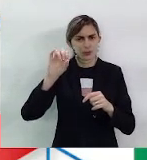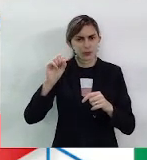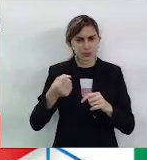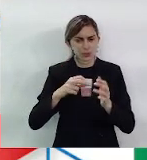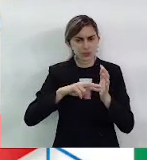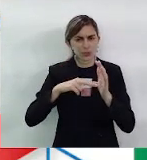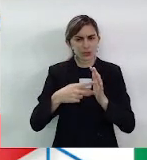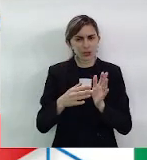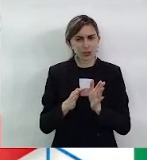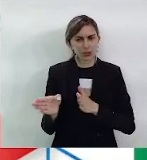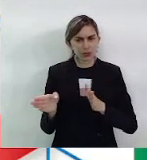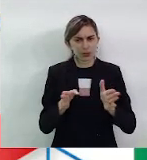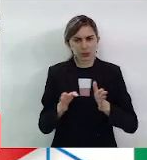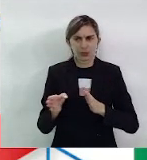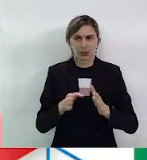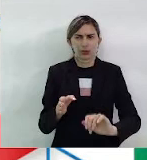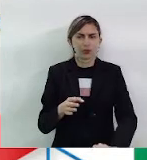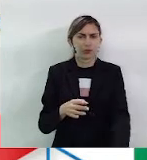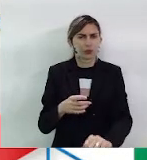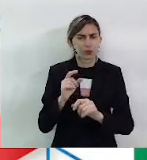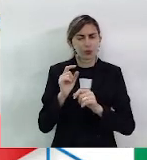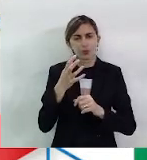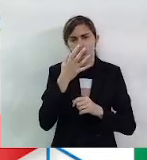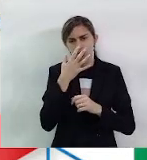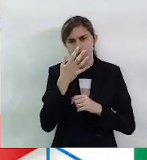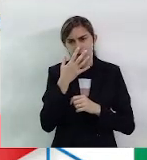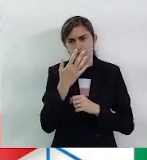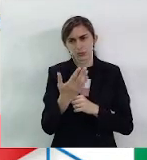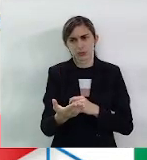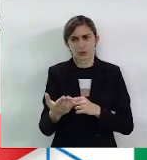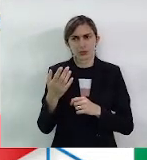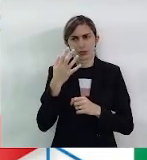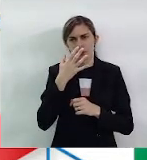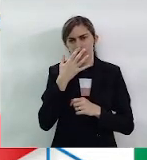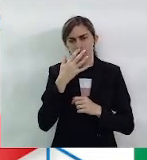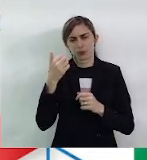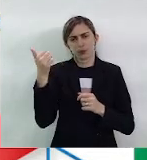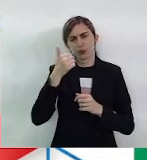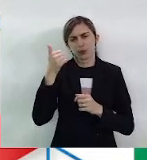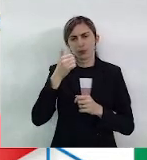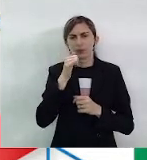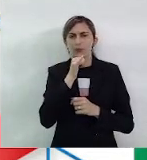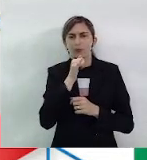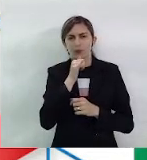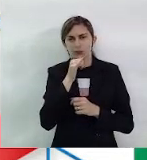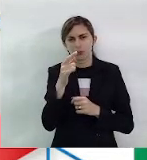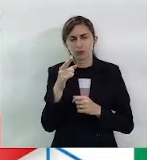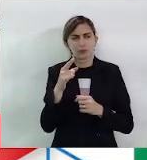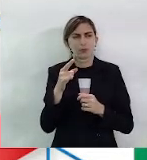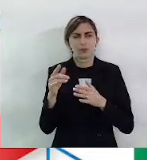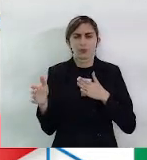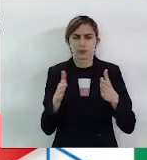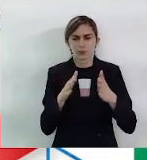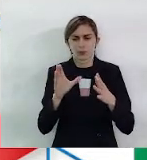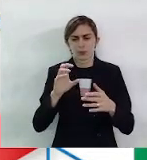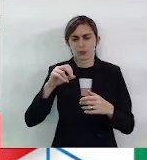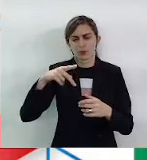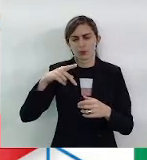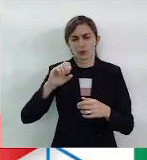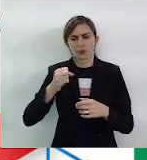seja acessível e compreensível. Observa, olha esse primeiro exemplo aí, esse período composto que eu trouxe para